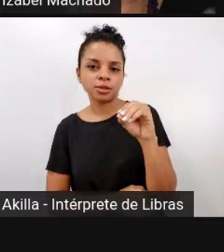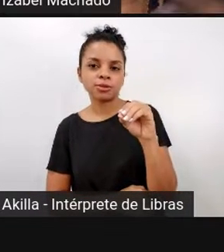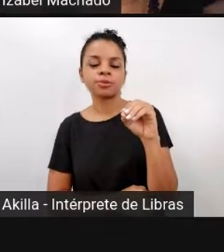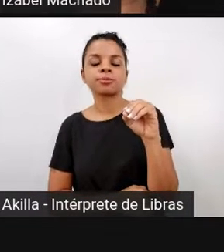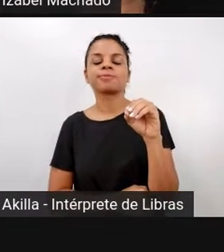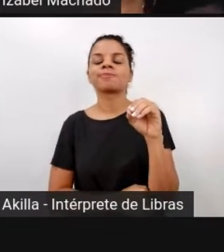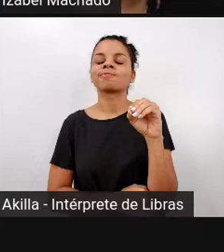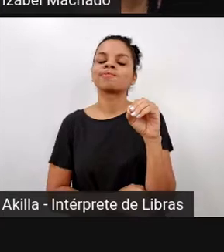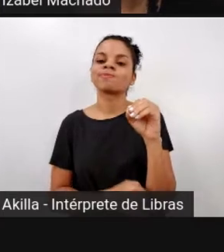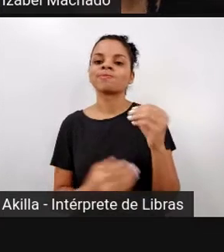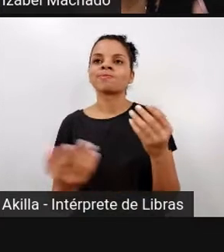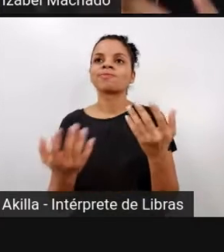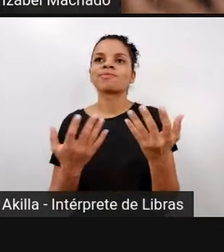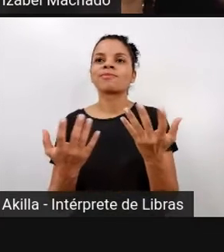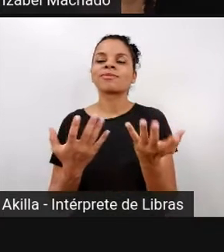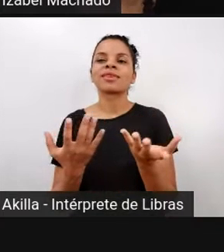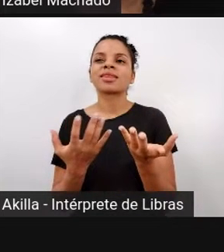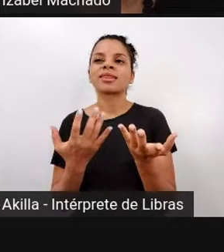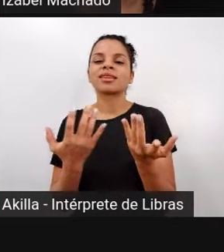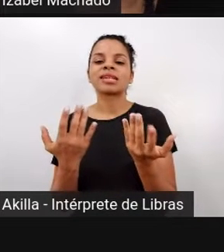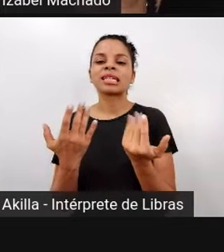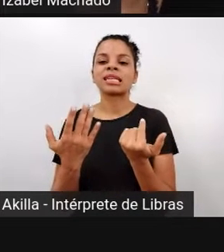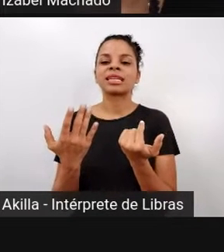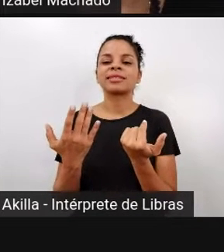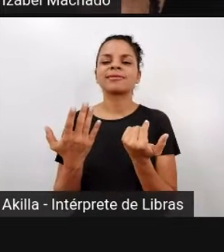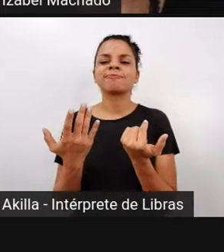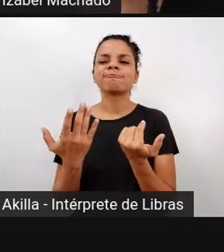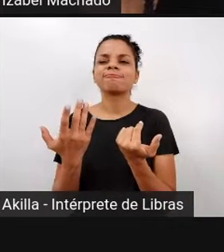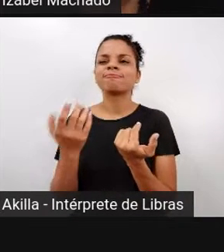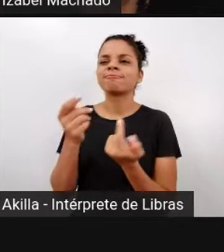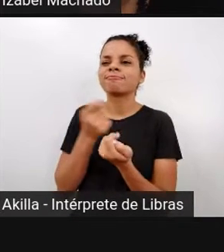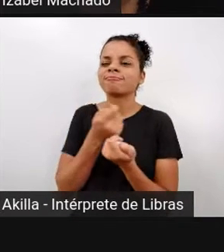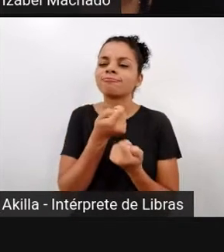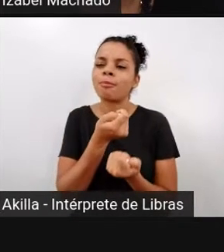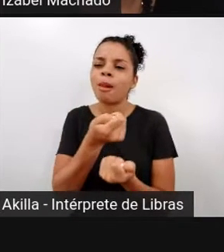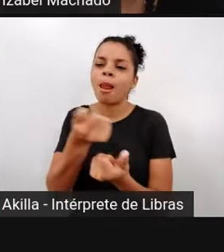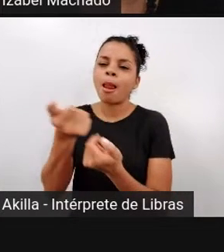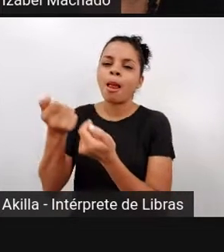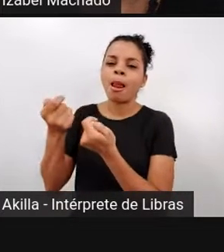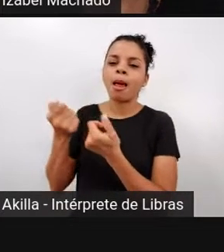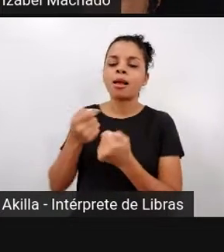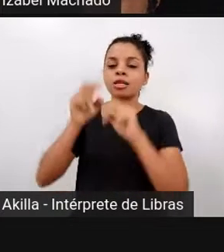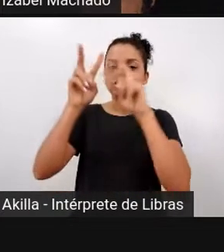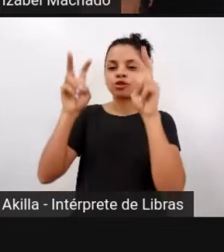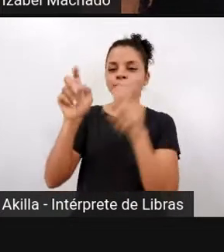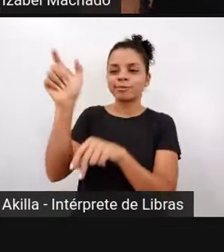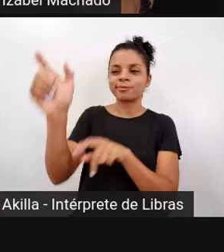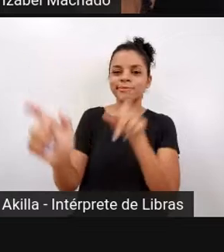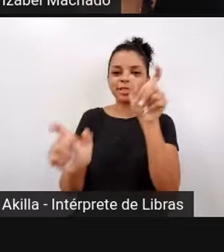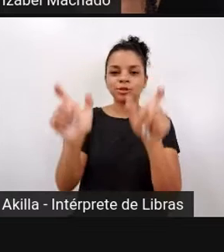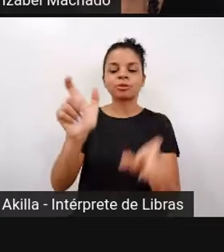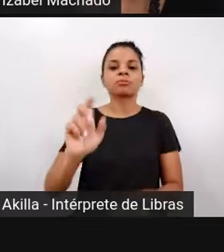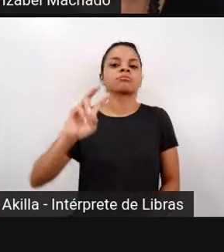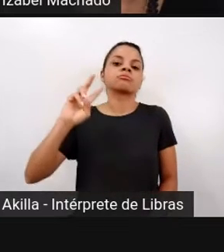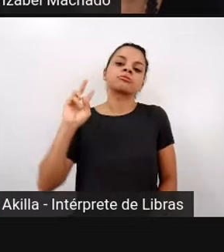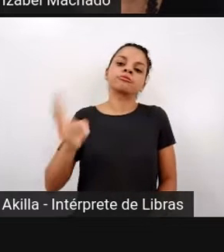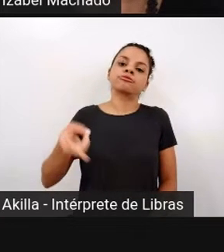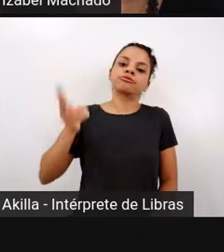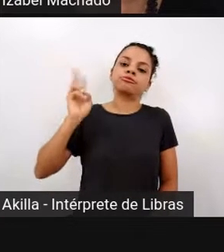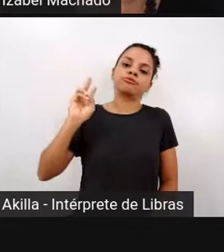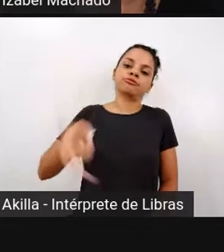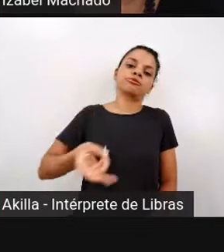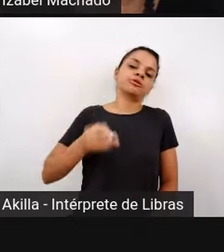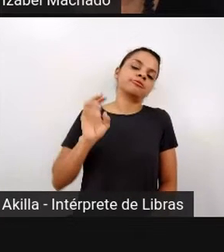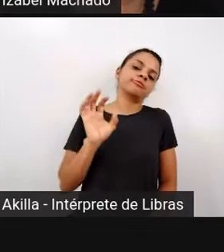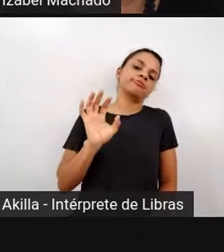a fama das pessoas ou deturpar a imagem das pessoas sempre existiu, mas com a internet esse fenômeno